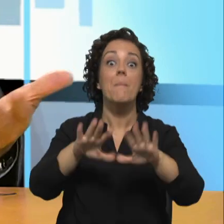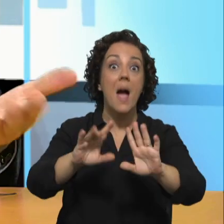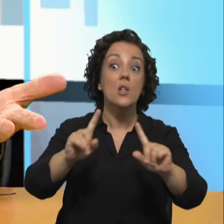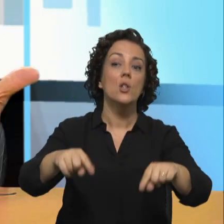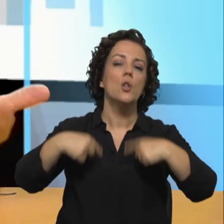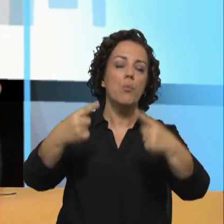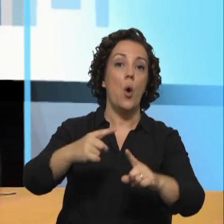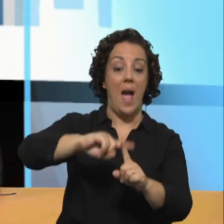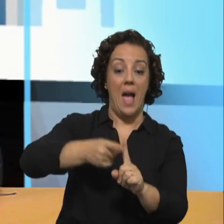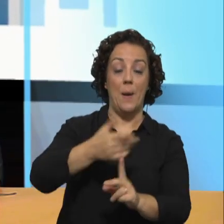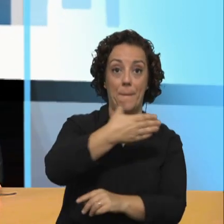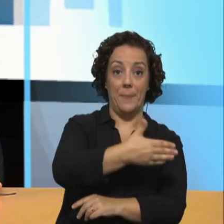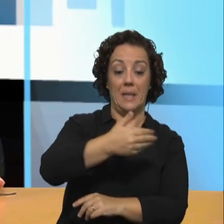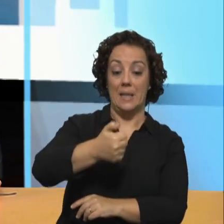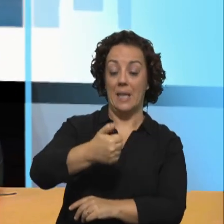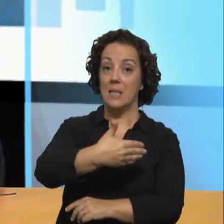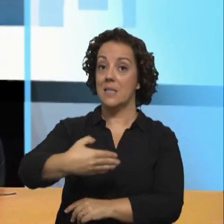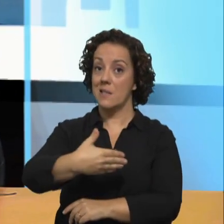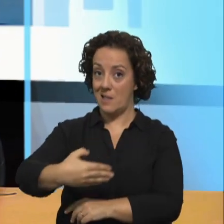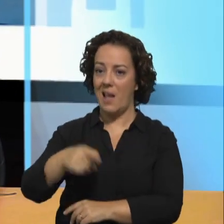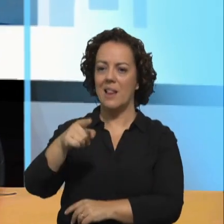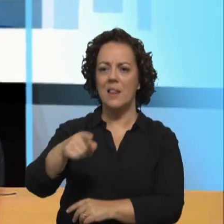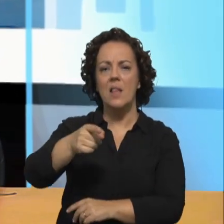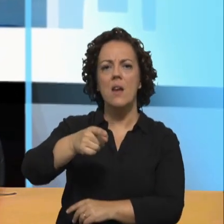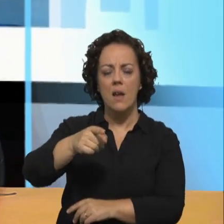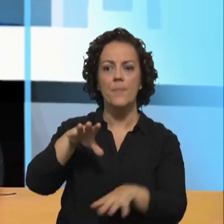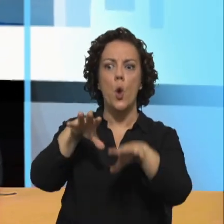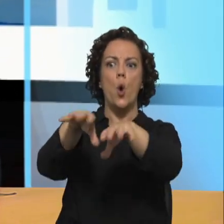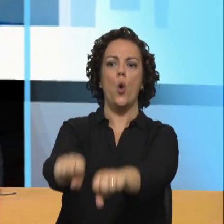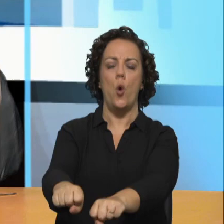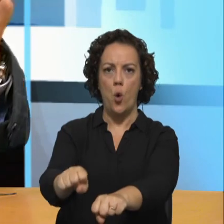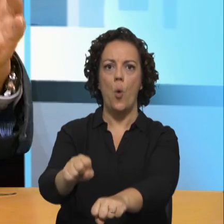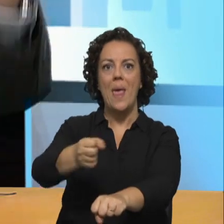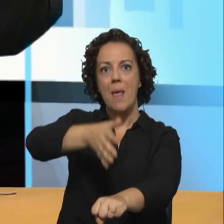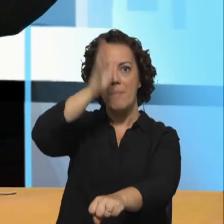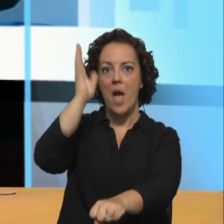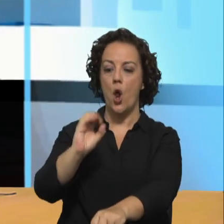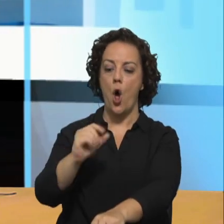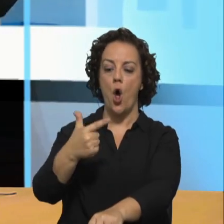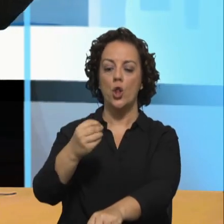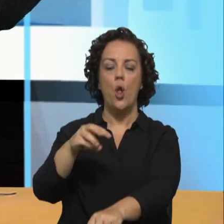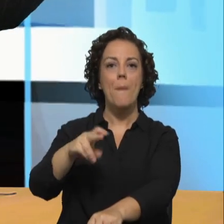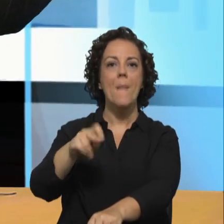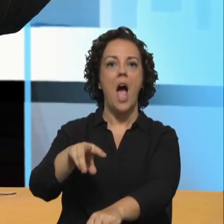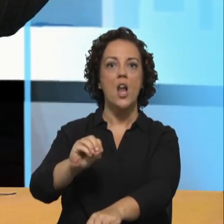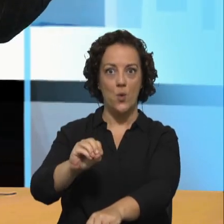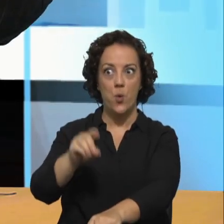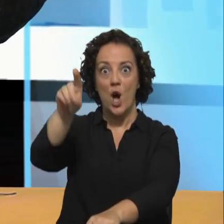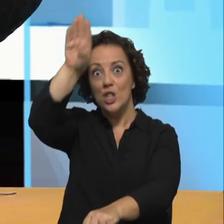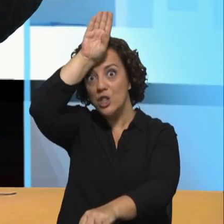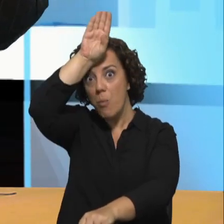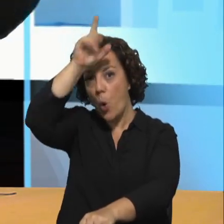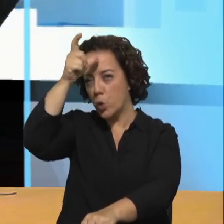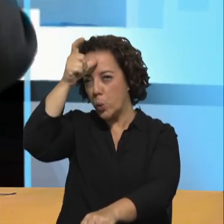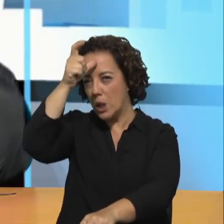em 1517, e a extensão do Império Otomano, que vai desde Istambul, toda a